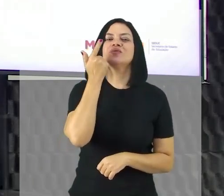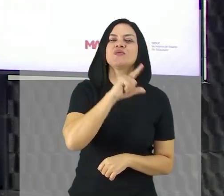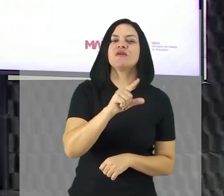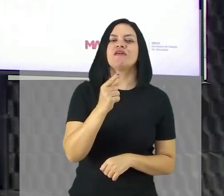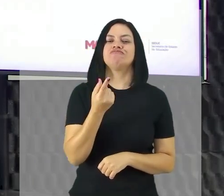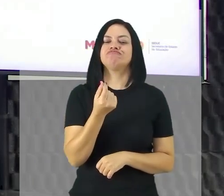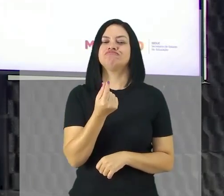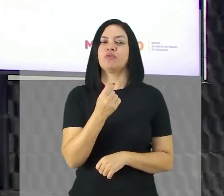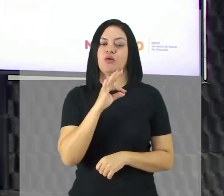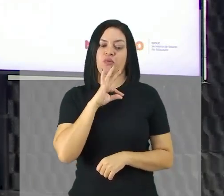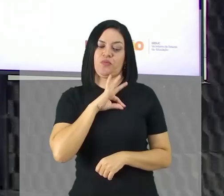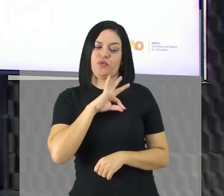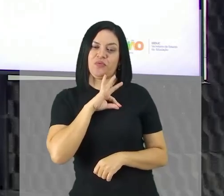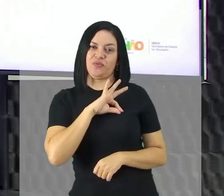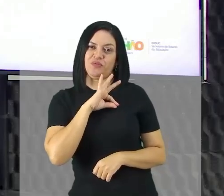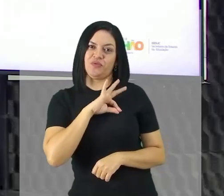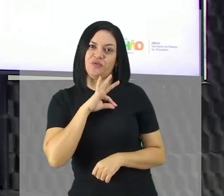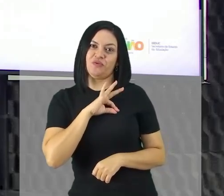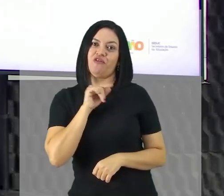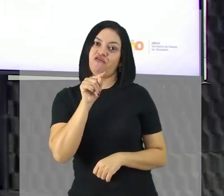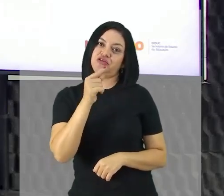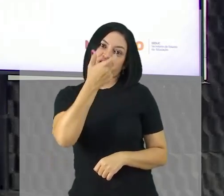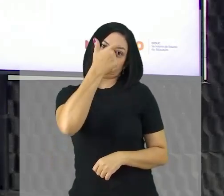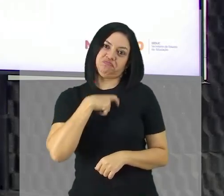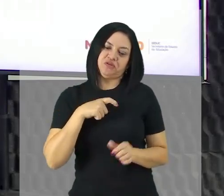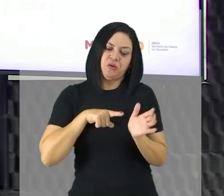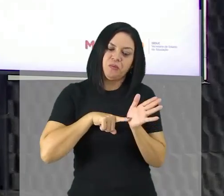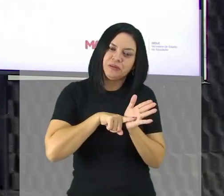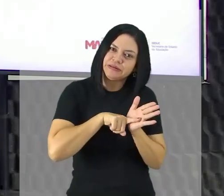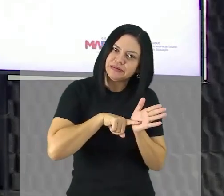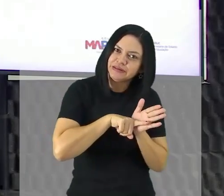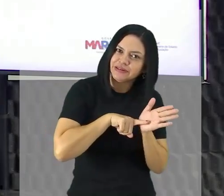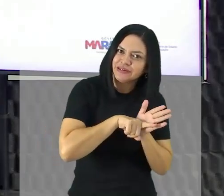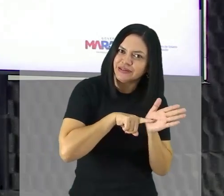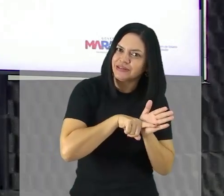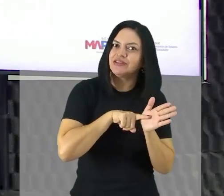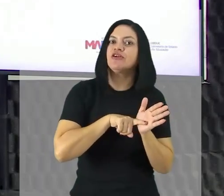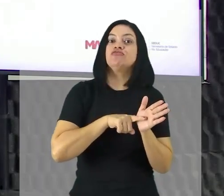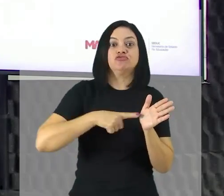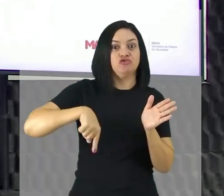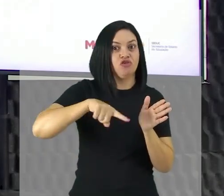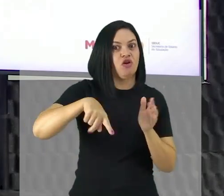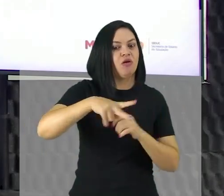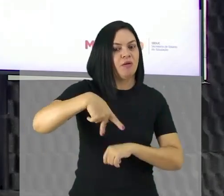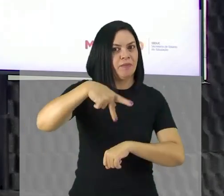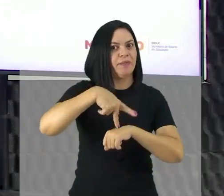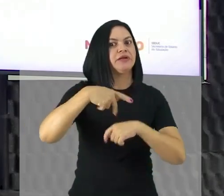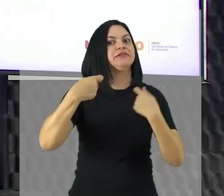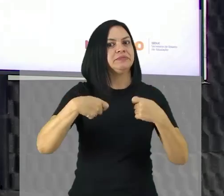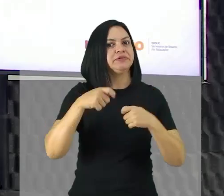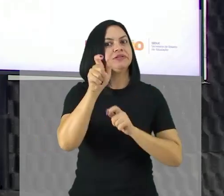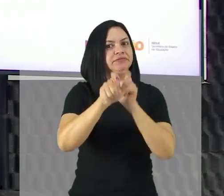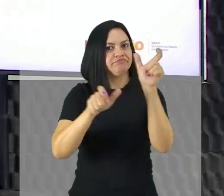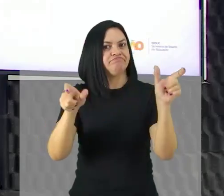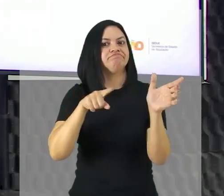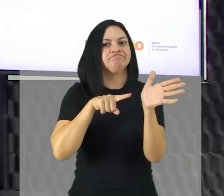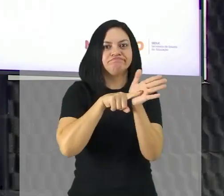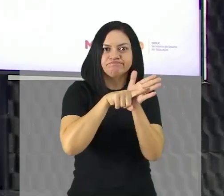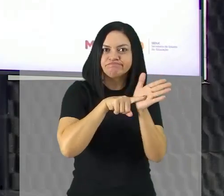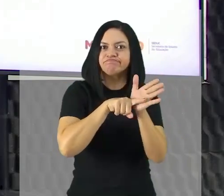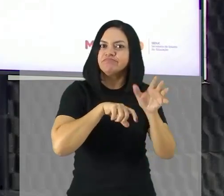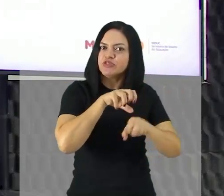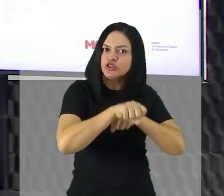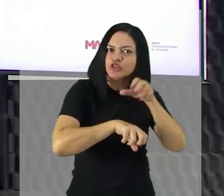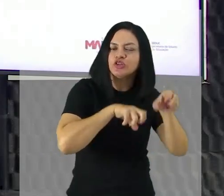bom dinheiro, seja como pesquisador, que no nosso país está precisando muito de pesquisadores, tá?